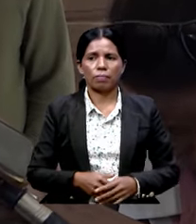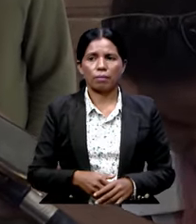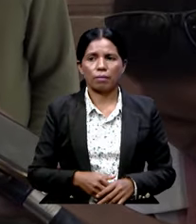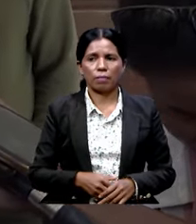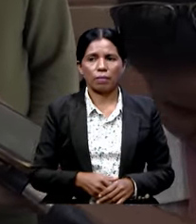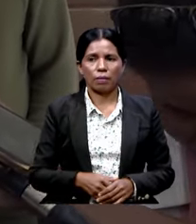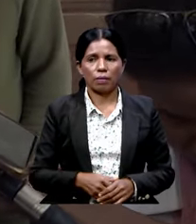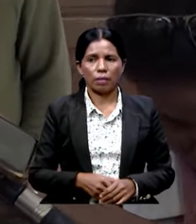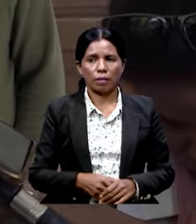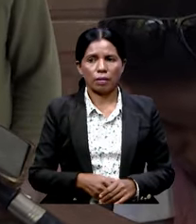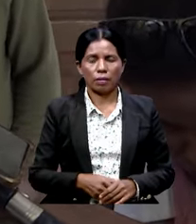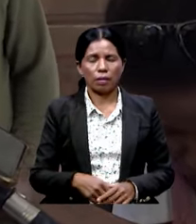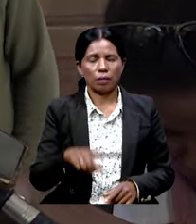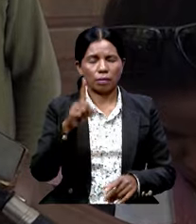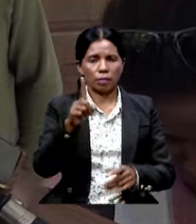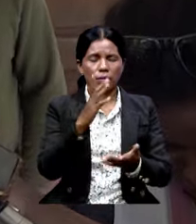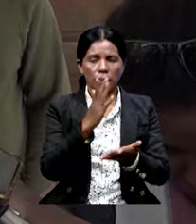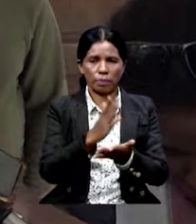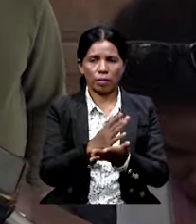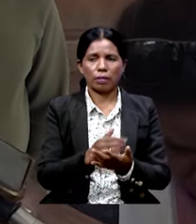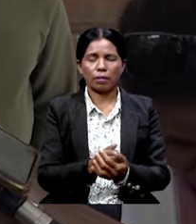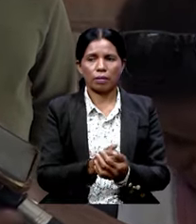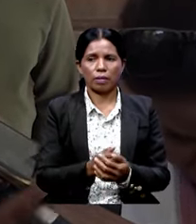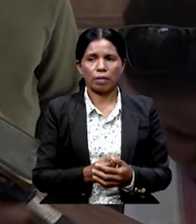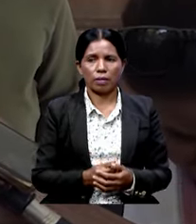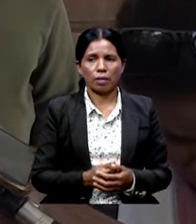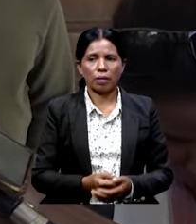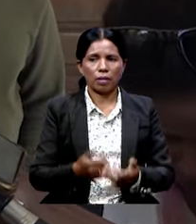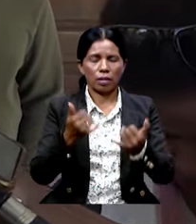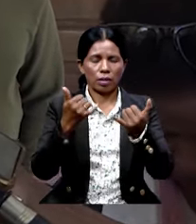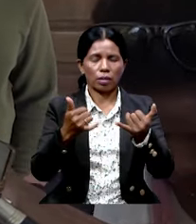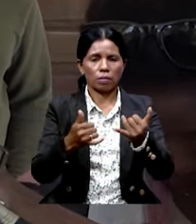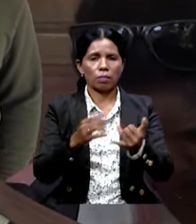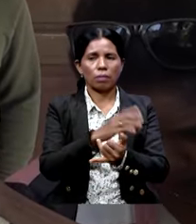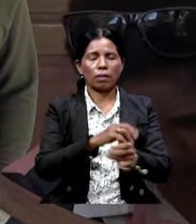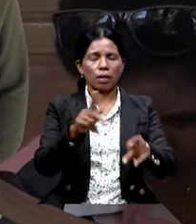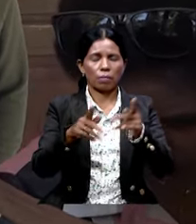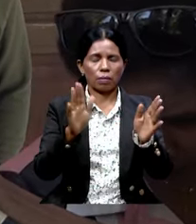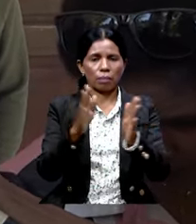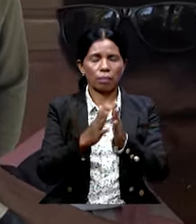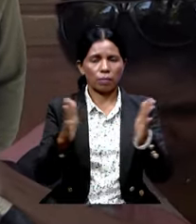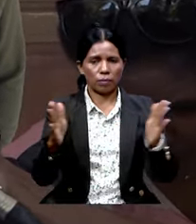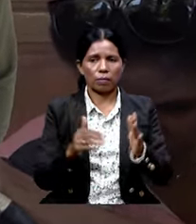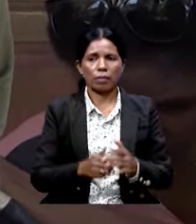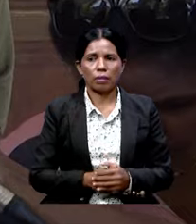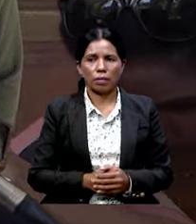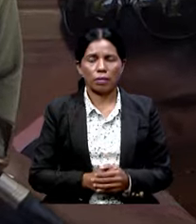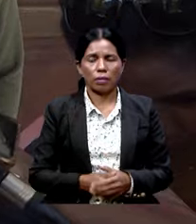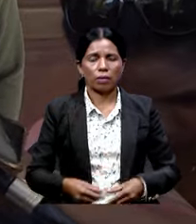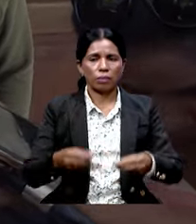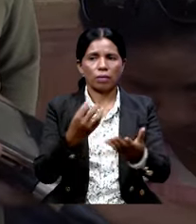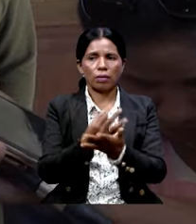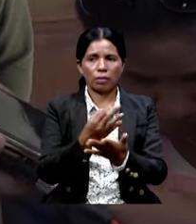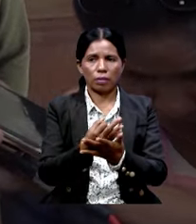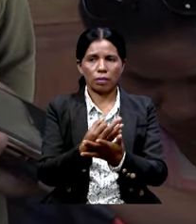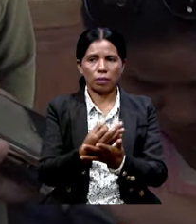Broken Makpara. Broken Makpara, agora Broken Makpara. O Fosan, ah, contrat